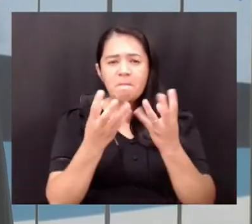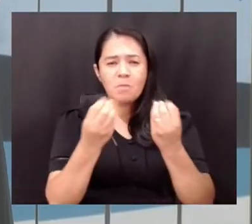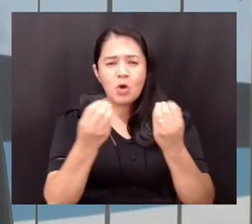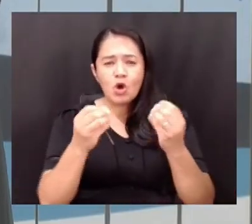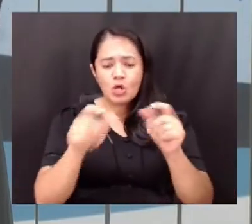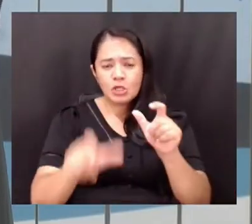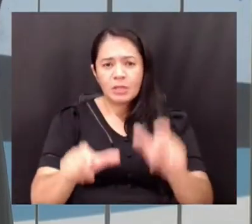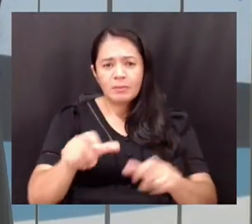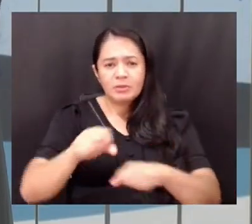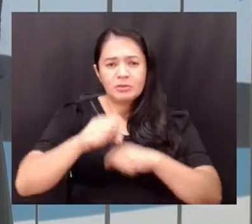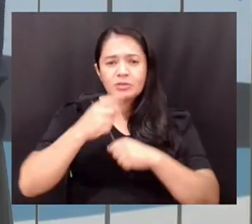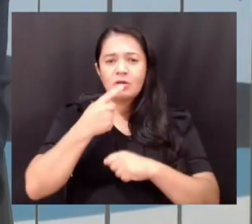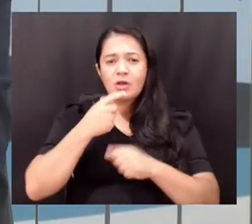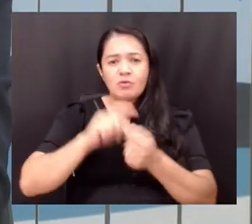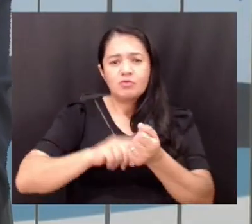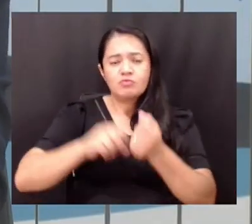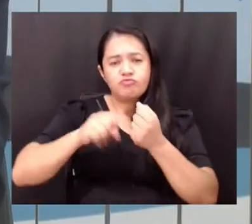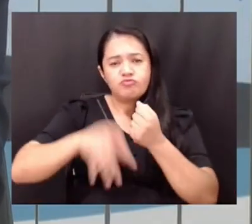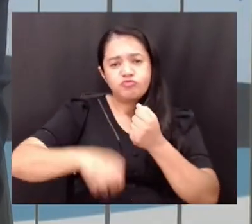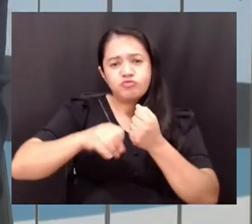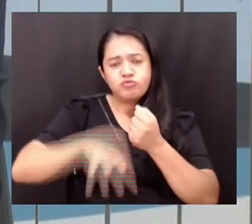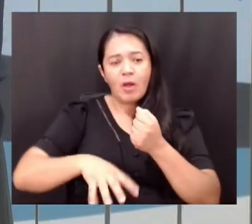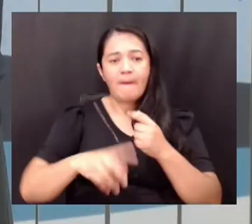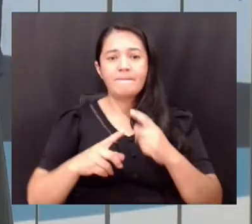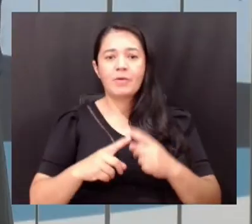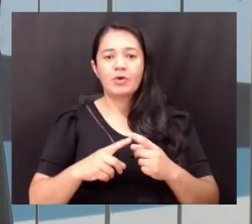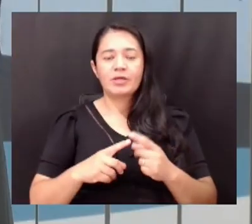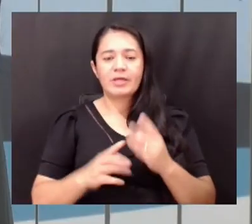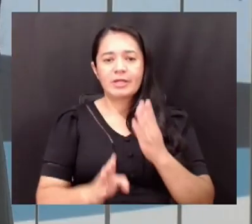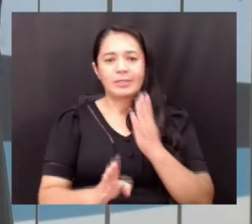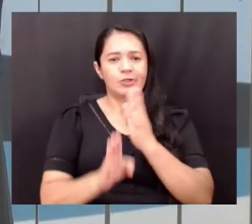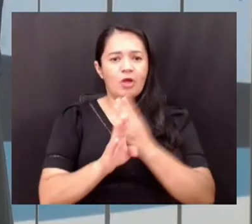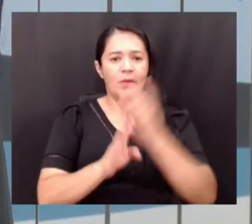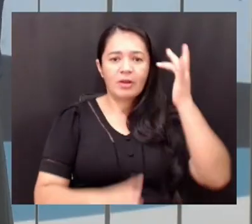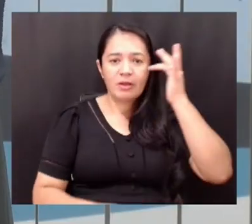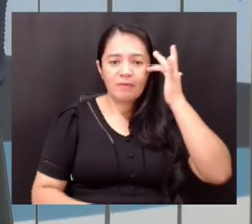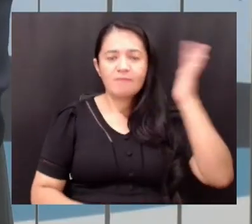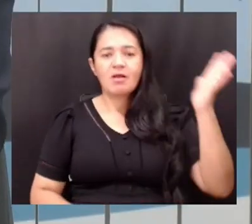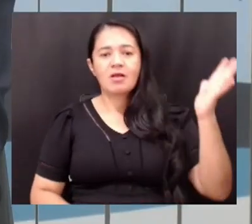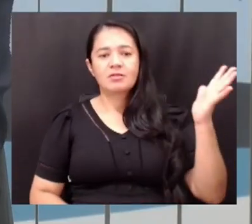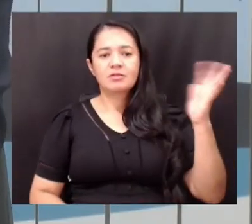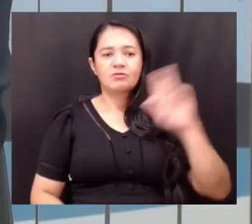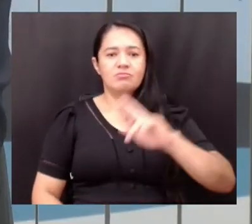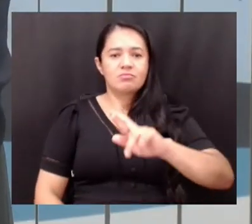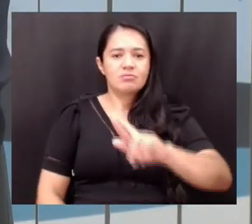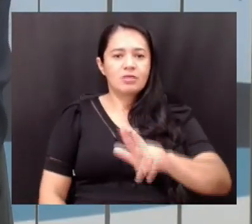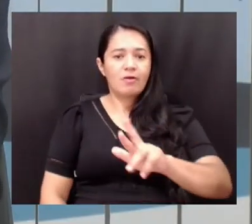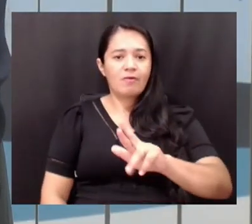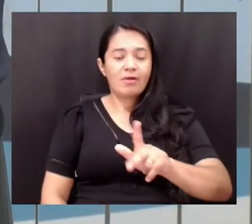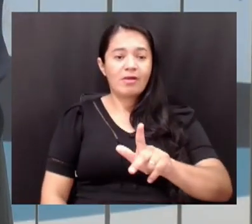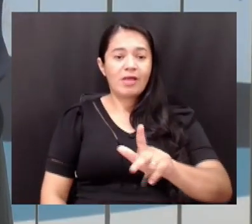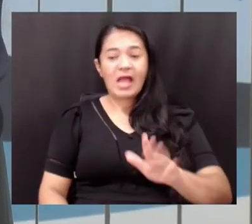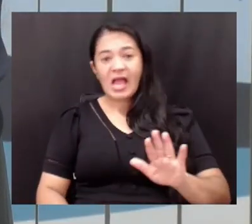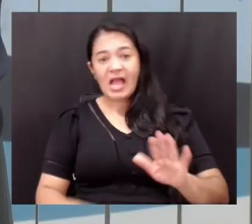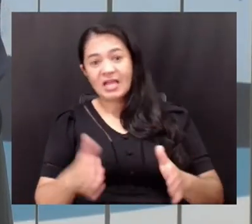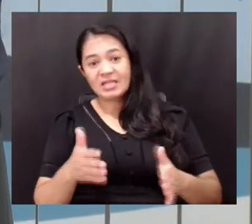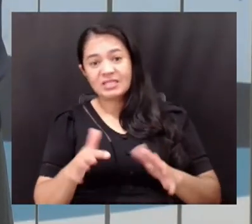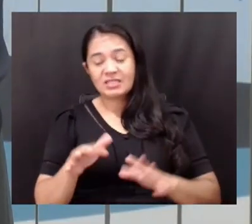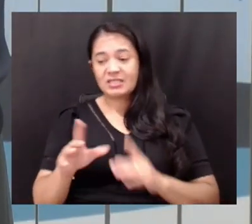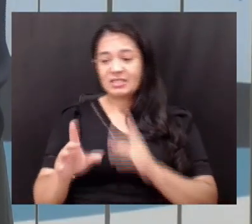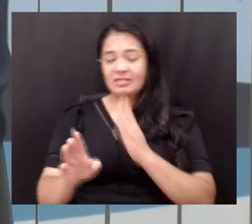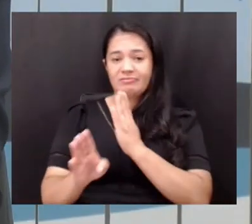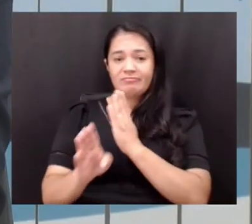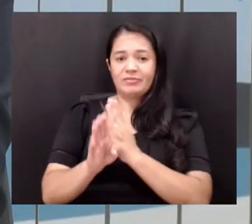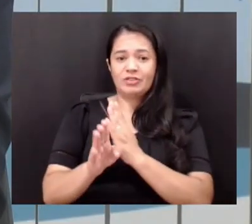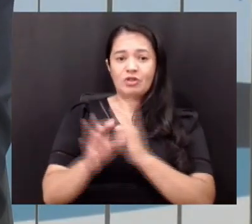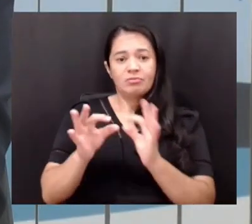que é feito de uma maneira fácil, né? Muitas vezes ele não é diagnosticado de maneira correta.